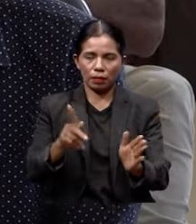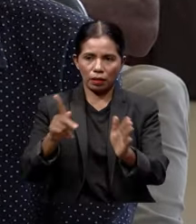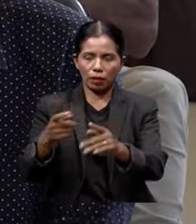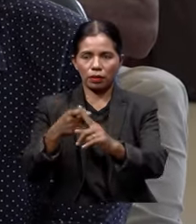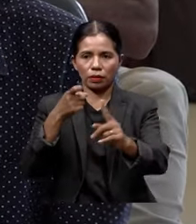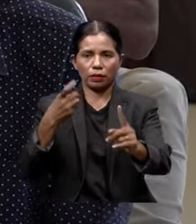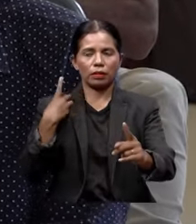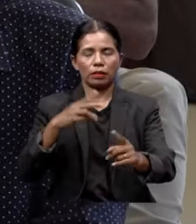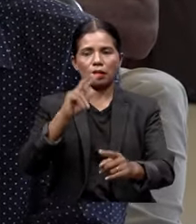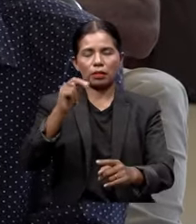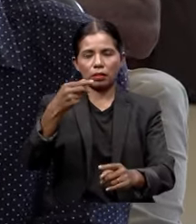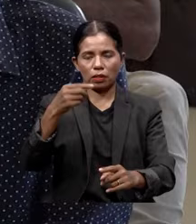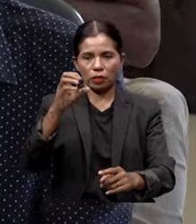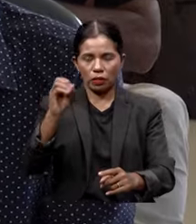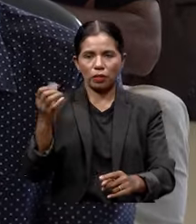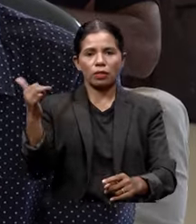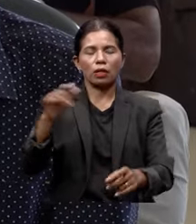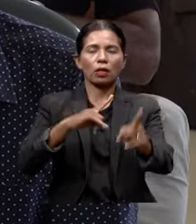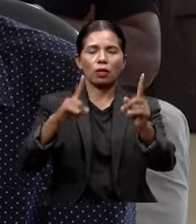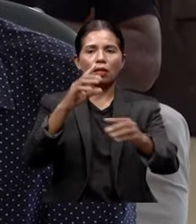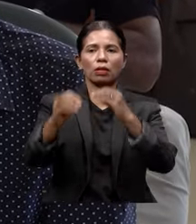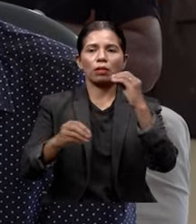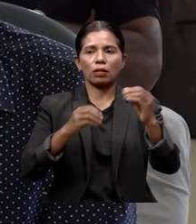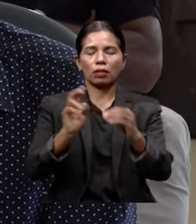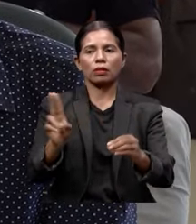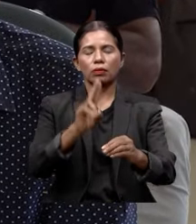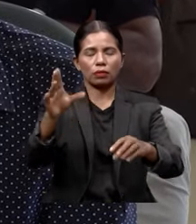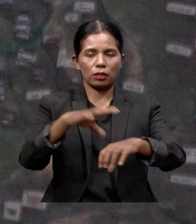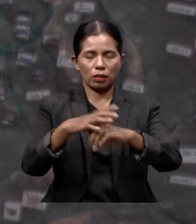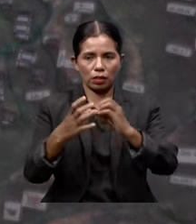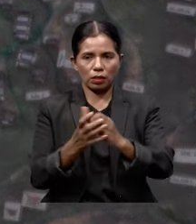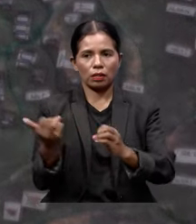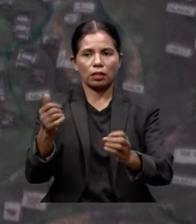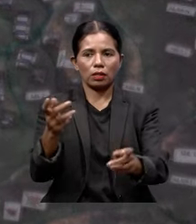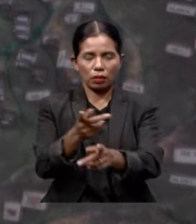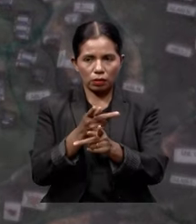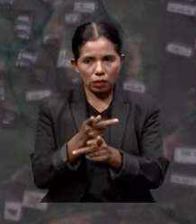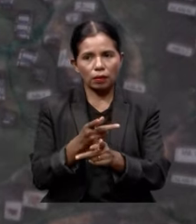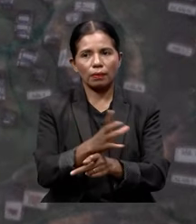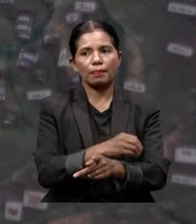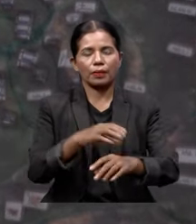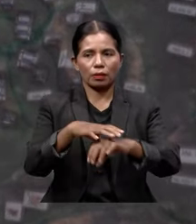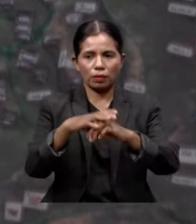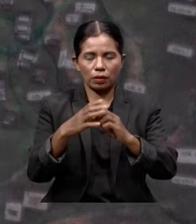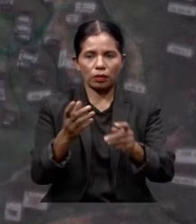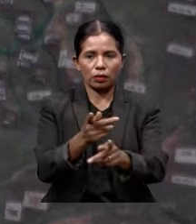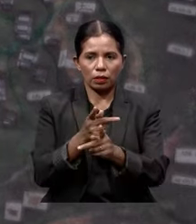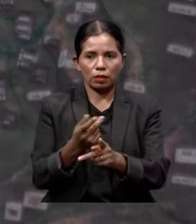ita né NGO sira. O de colher quando a uso raizira, a tua segura raizira,